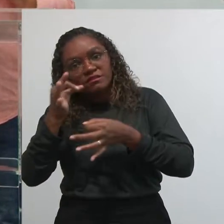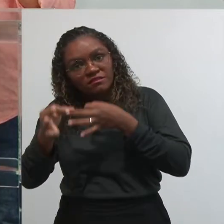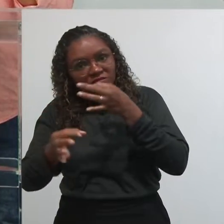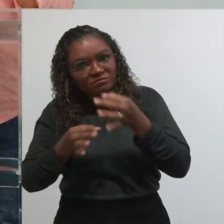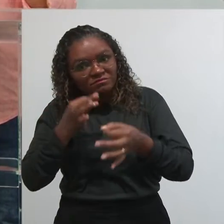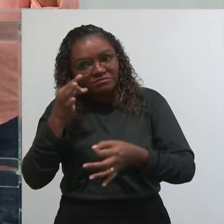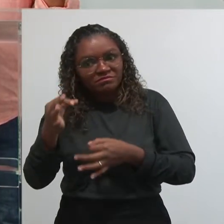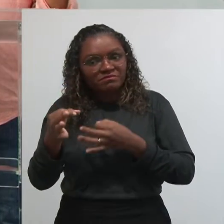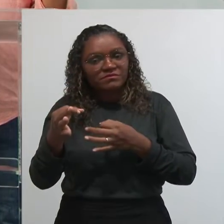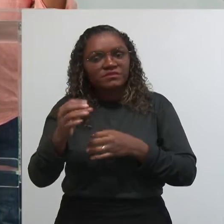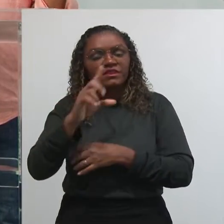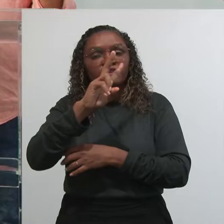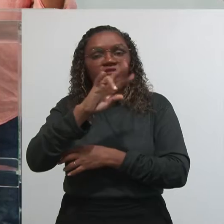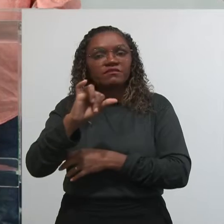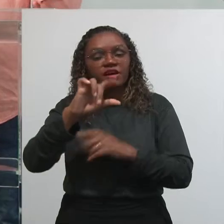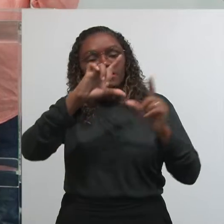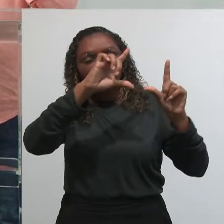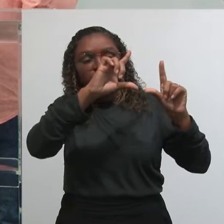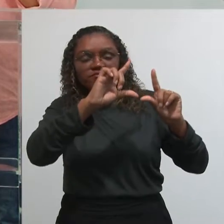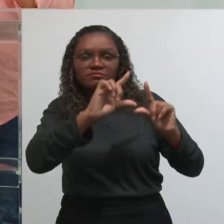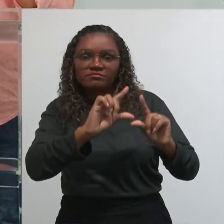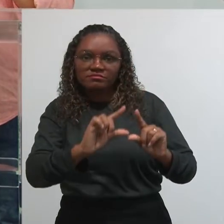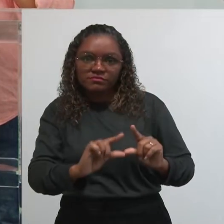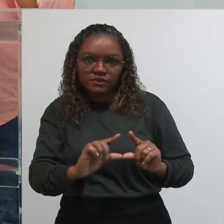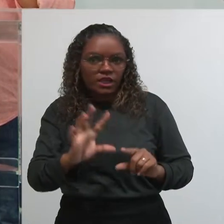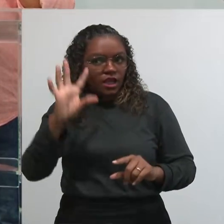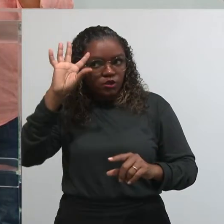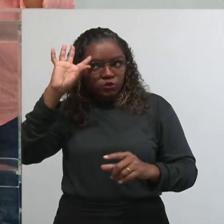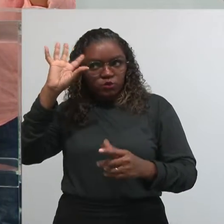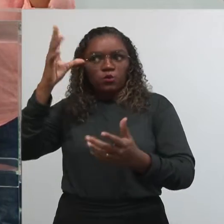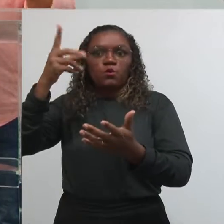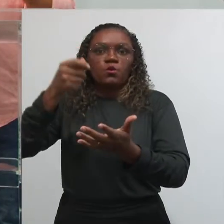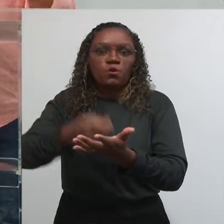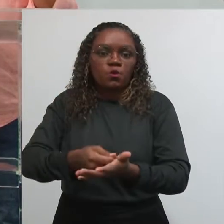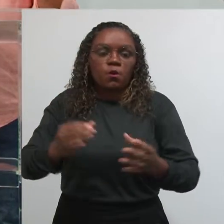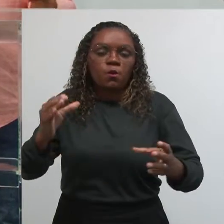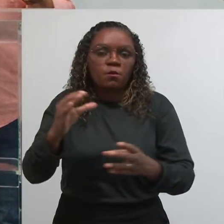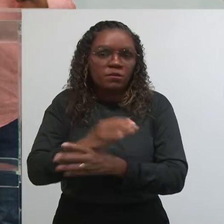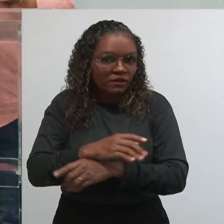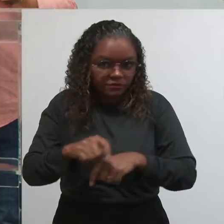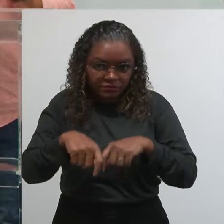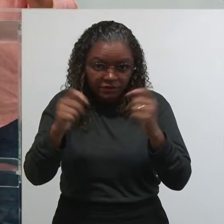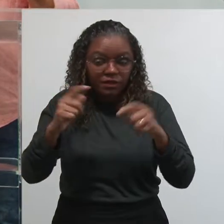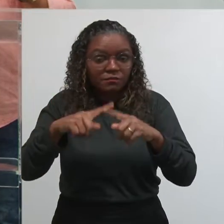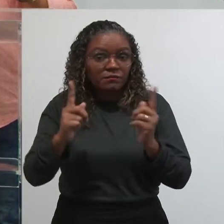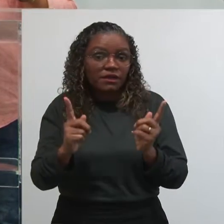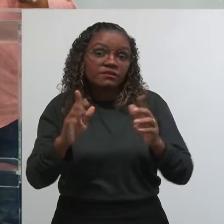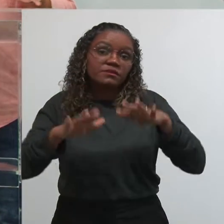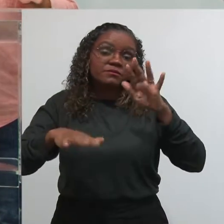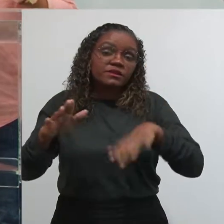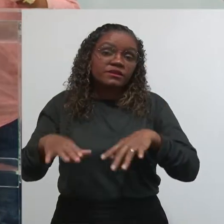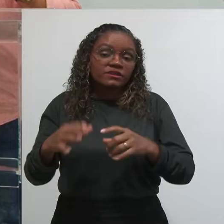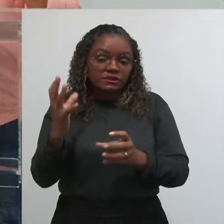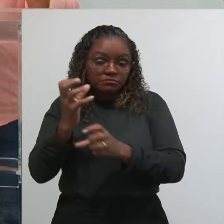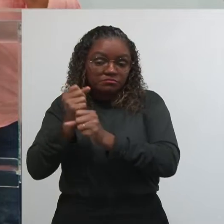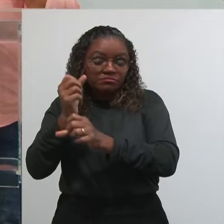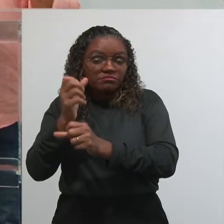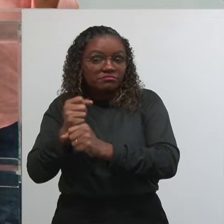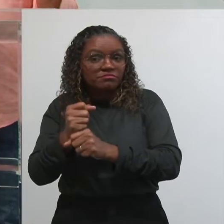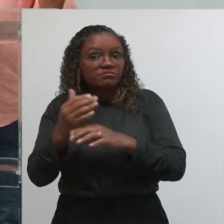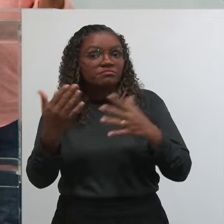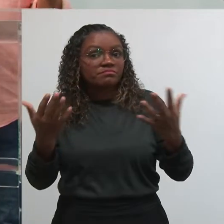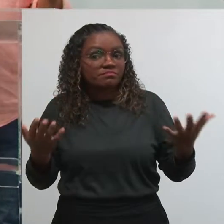que vão minimizar o problema, embora não o solucione completamente, porque é o que está dentro da minha possibilidade orçamentária, certo? Então,